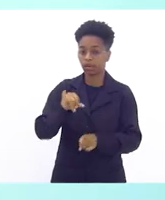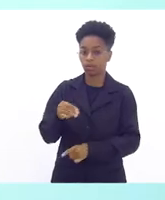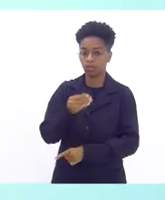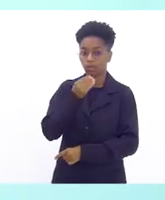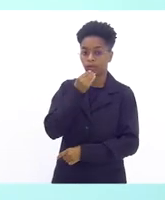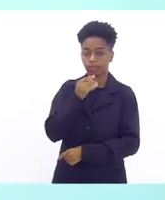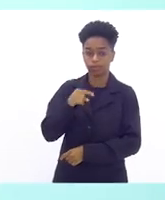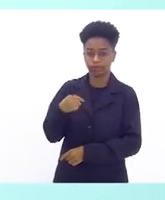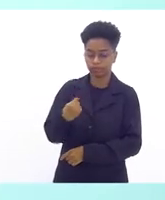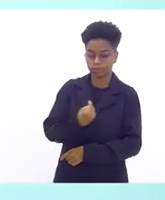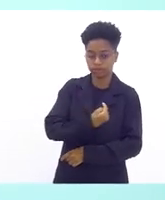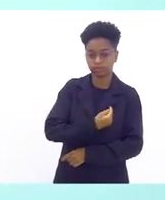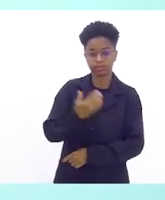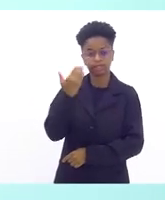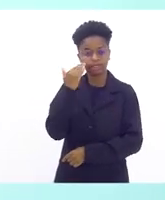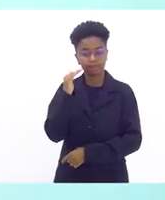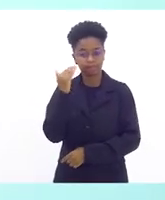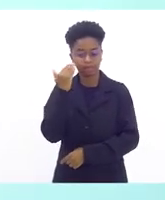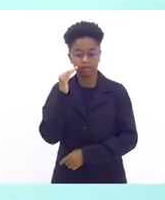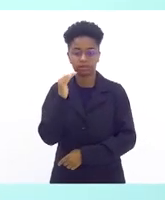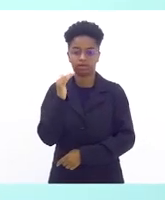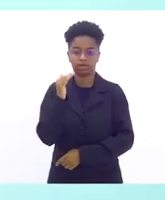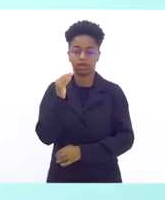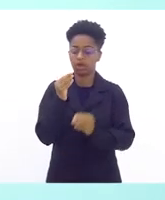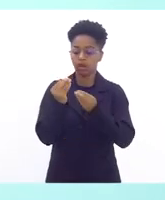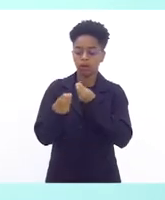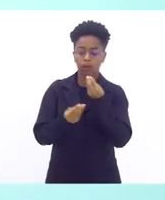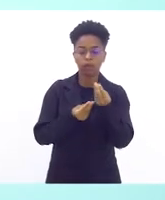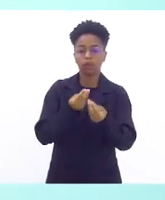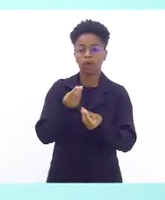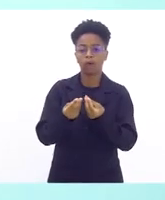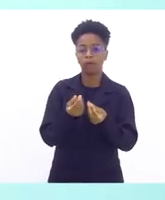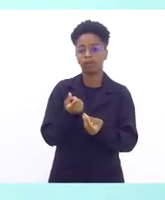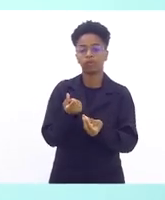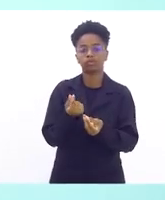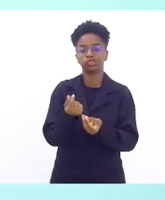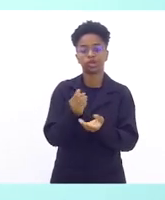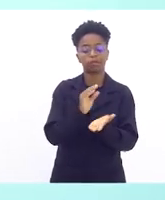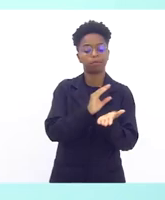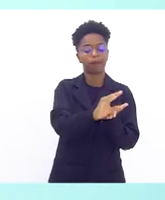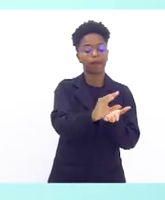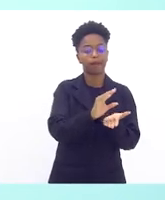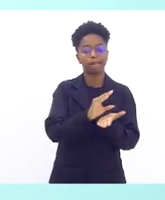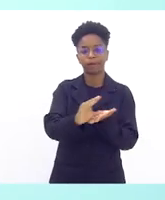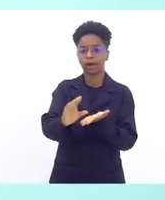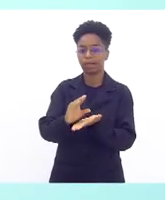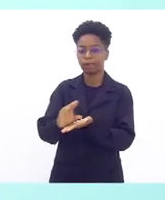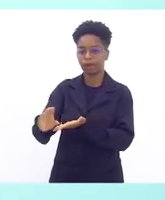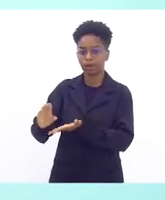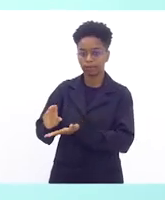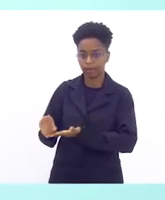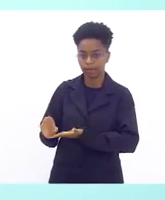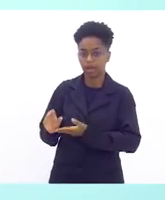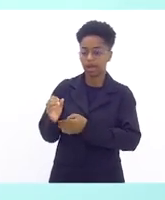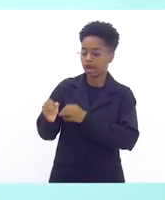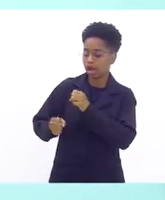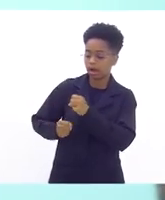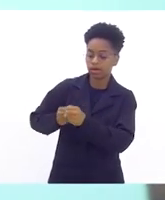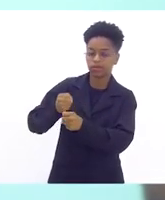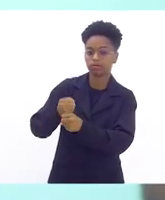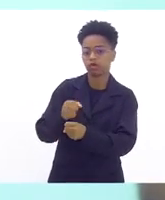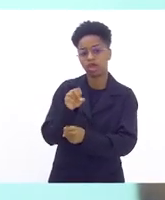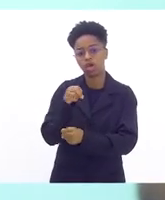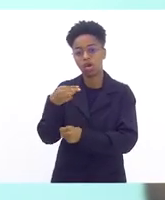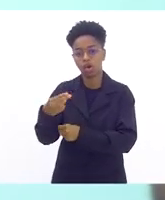gente entender secretário como é que este recursos estão provisionados para o próximo ano ou para